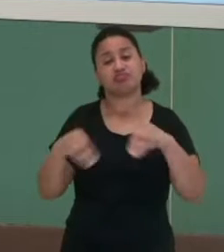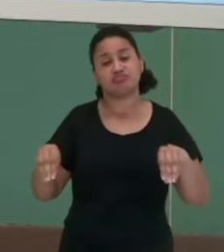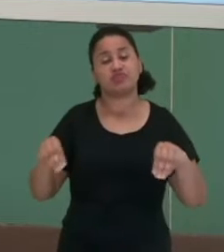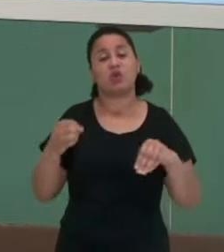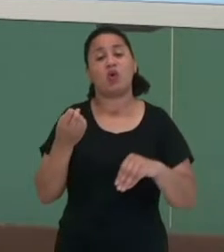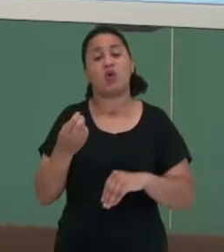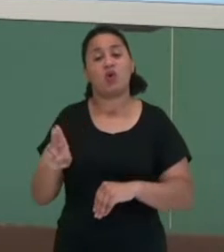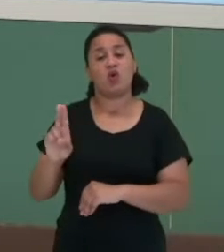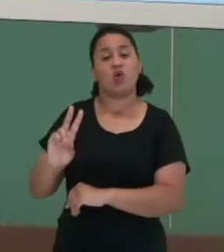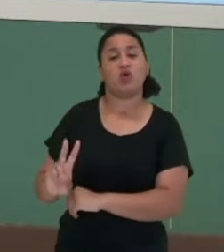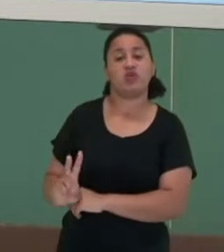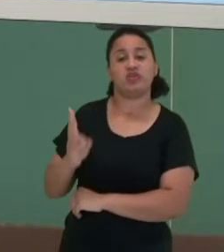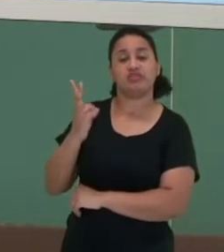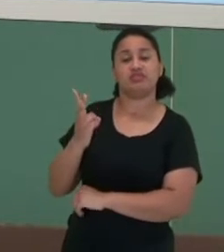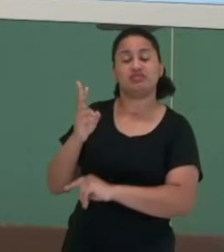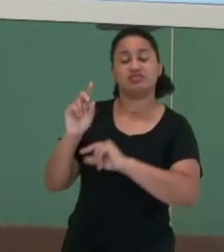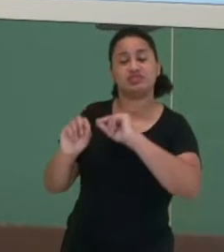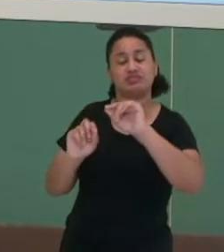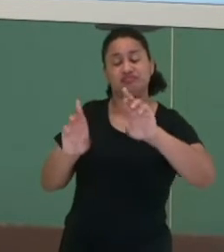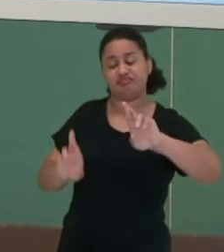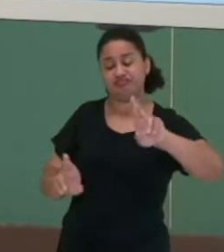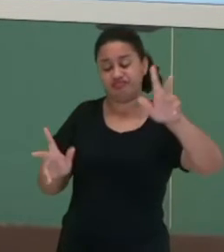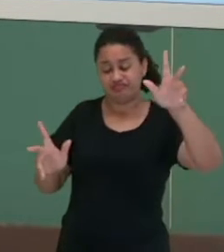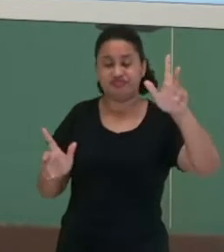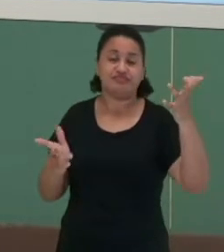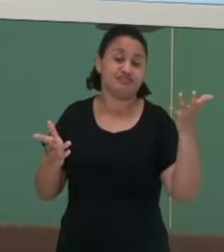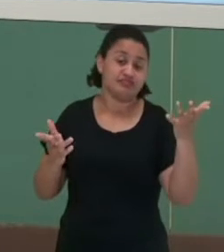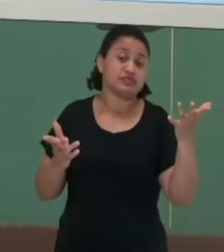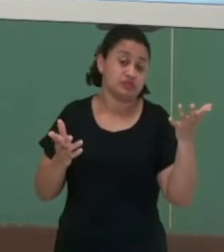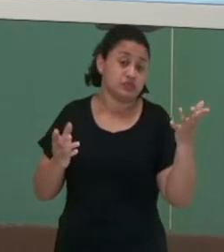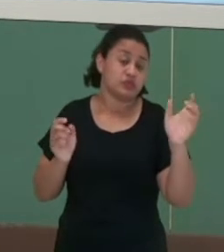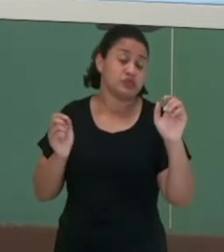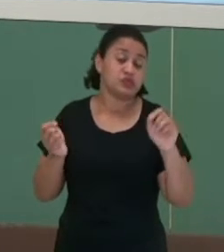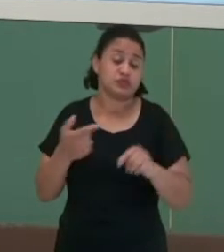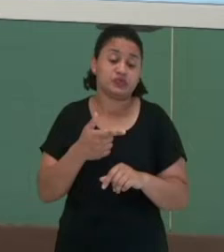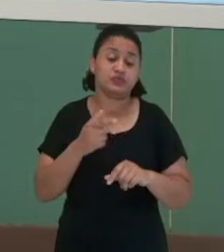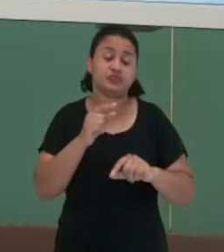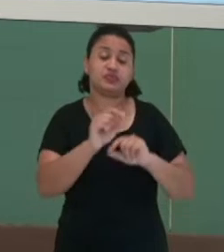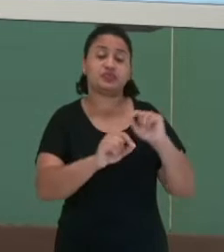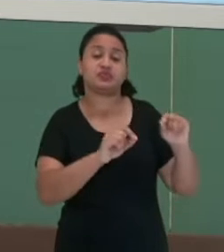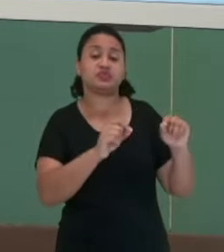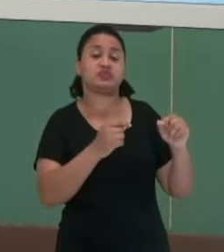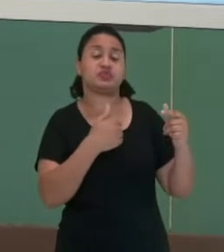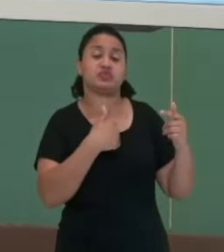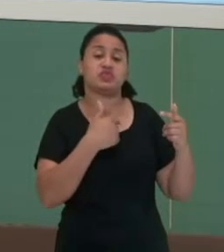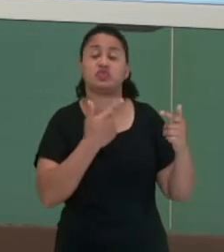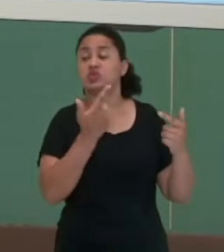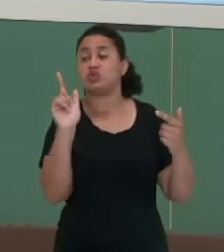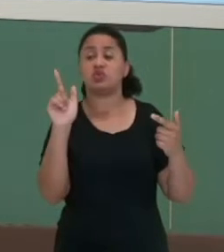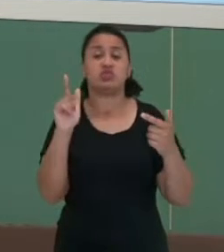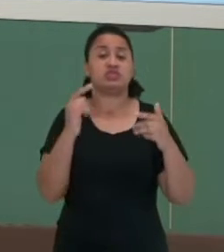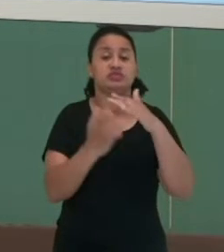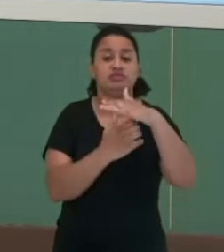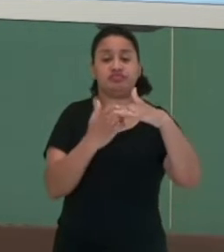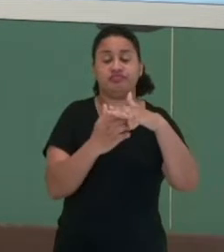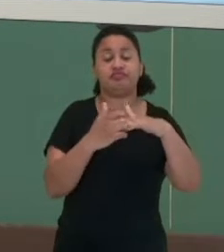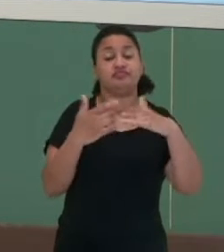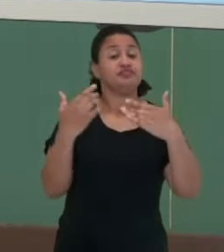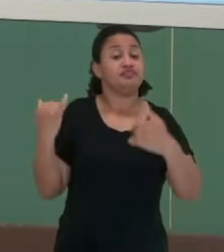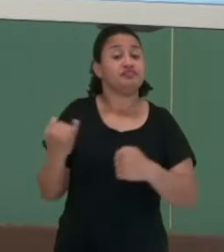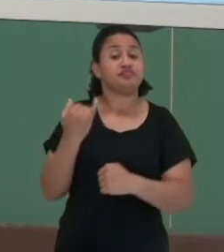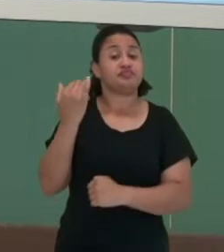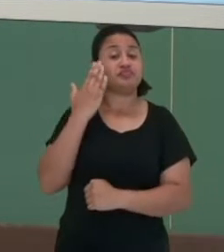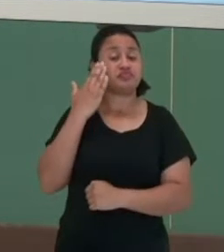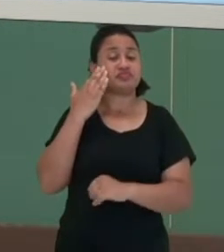seu valor está muito diferente, por exemplo, de um concorrente. Então ele precisa saber